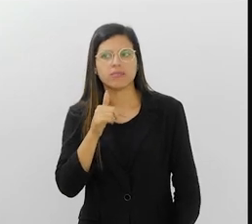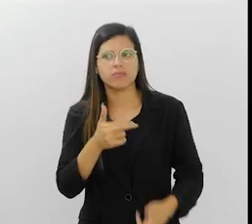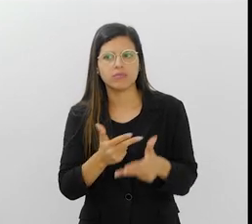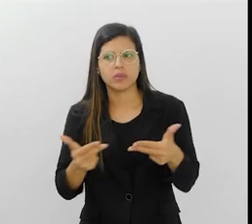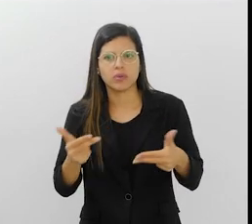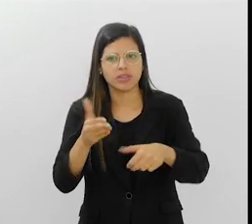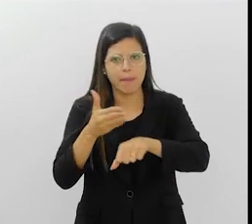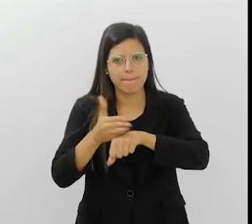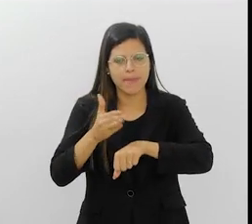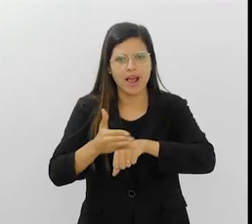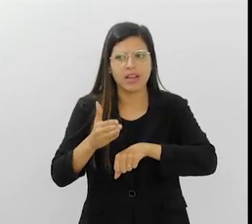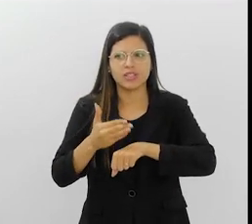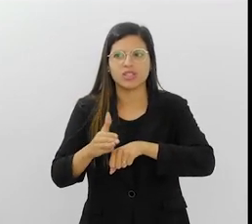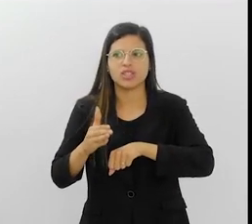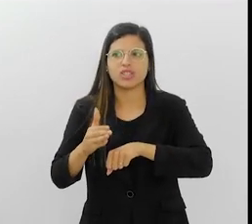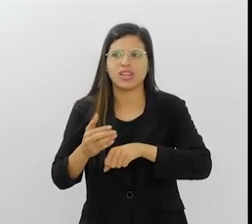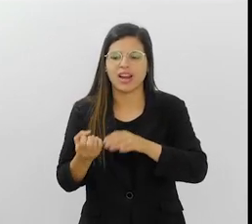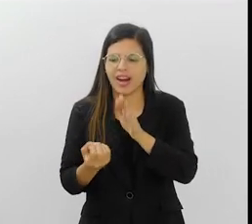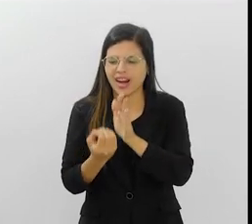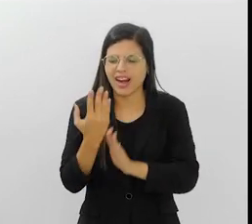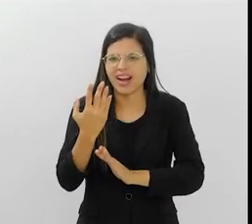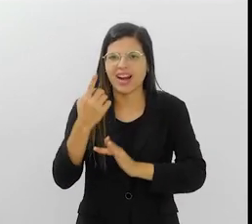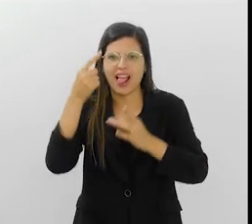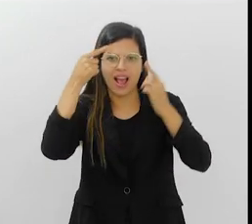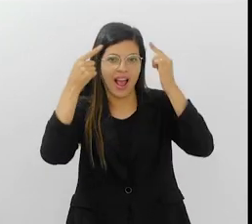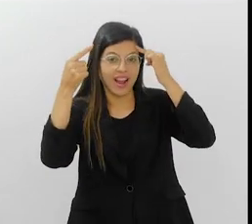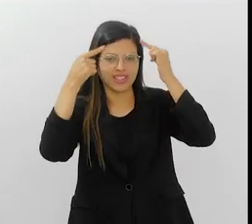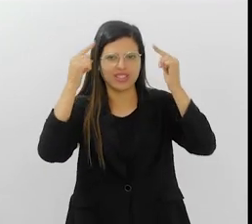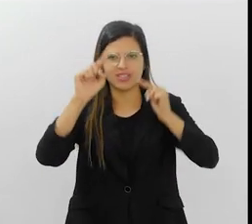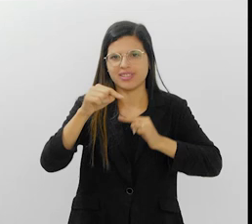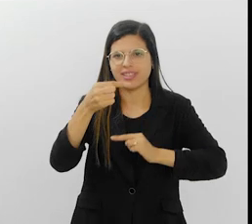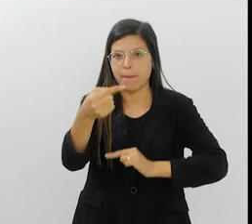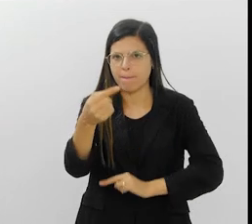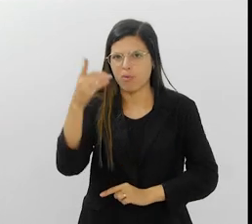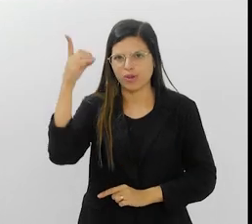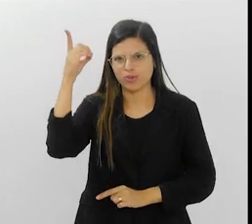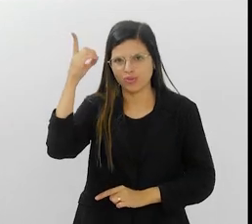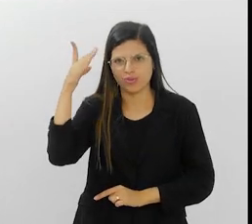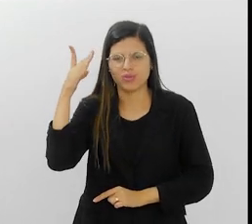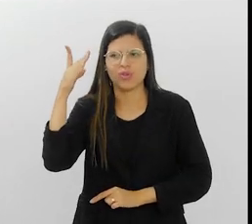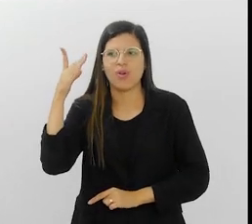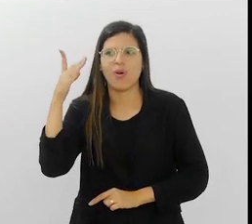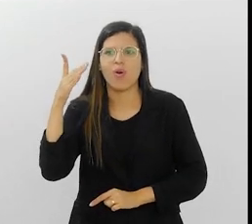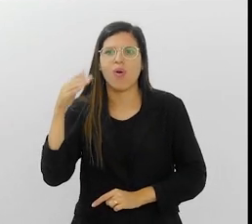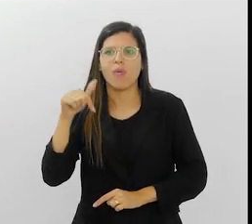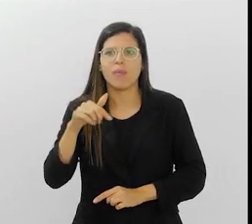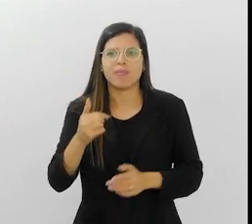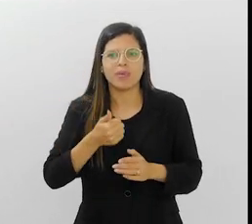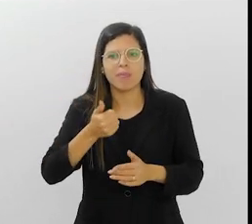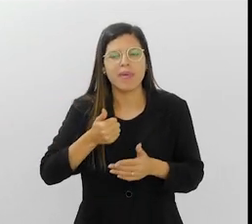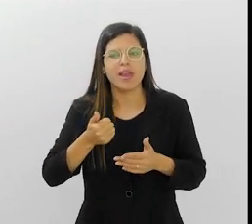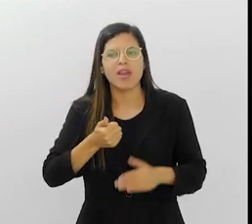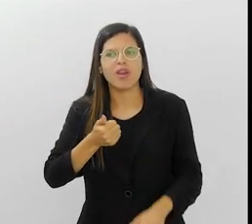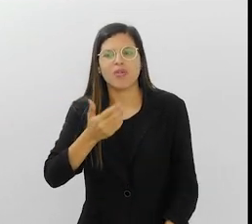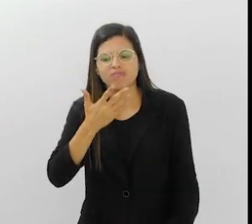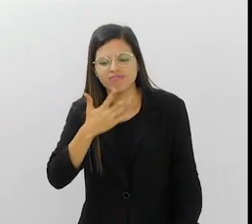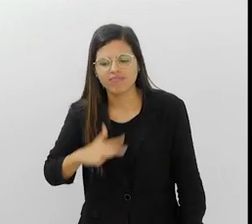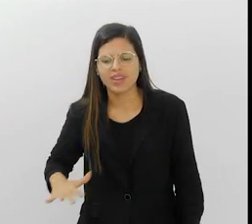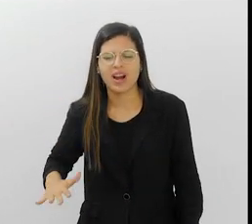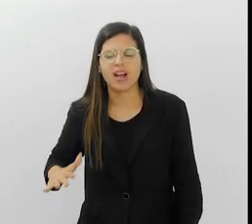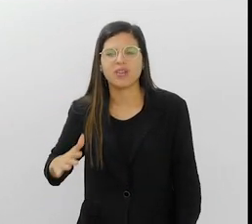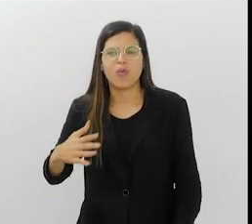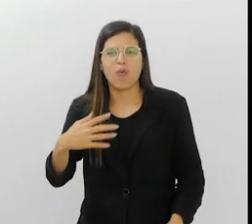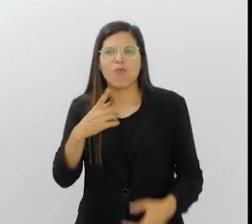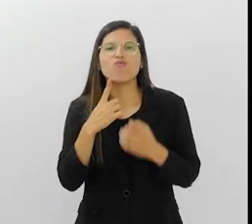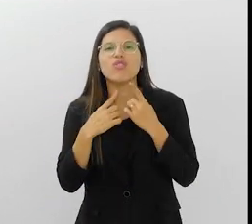Então, essa coisa do exercício criativo vem depois do dom. Né? Você nasce com aquela vontade de compor, de